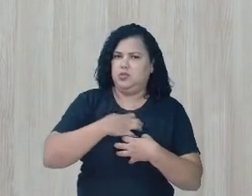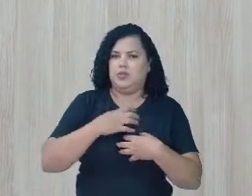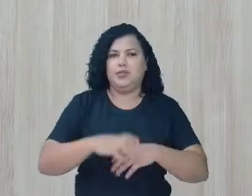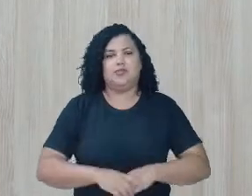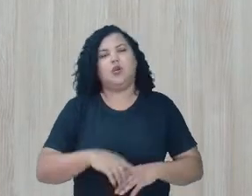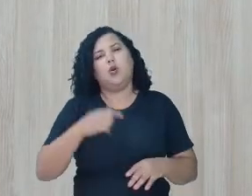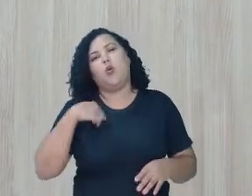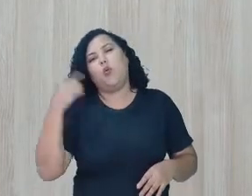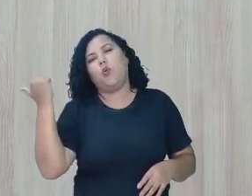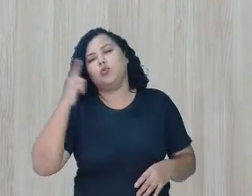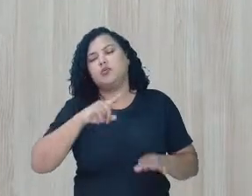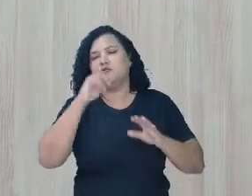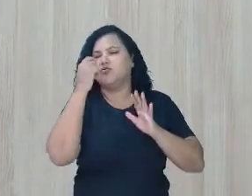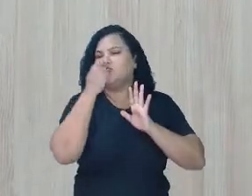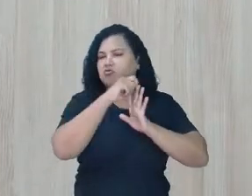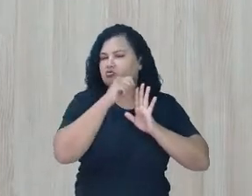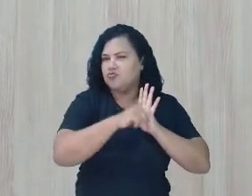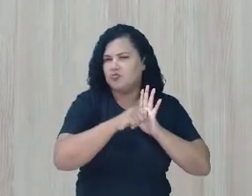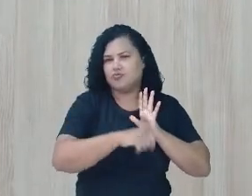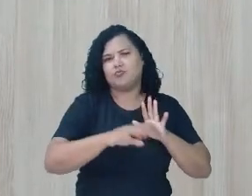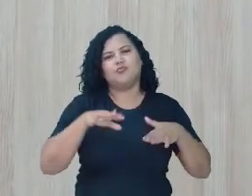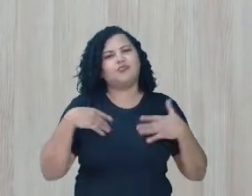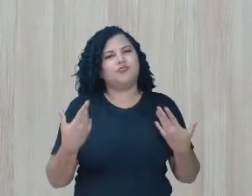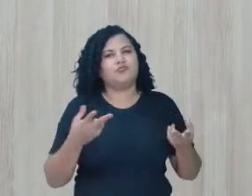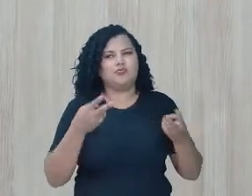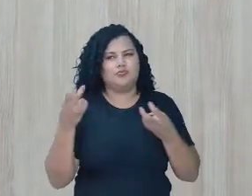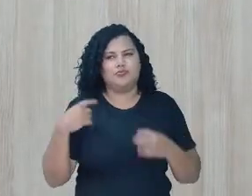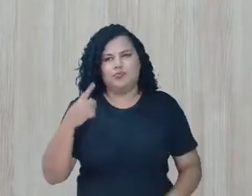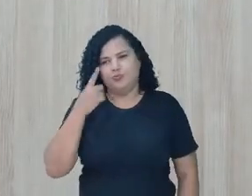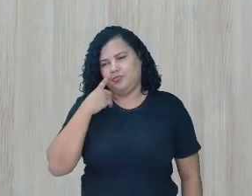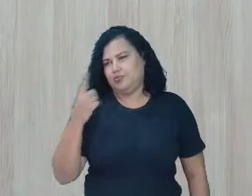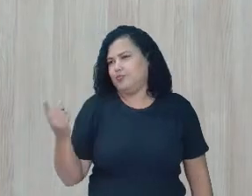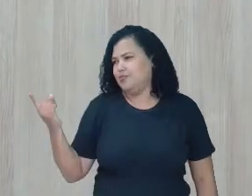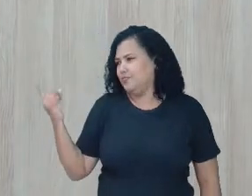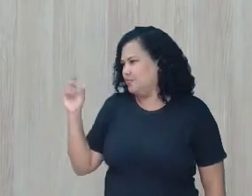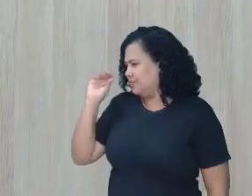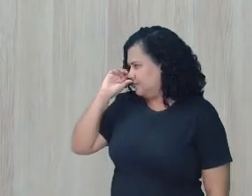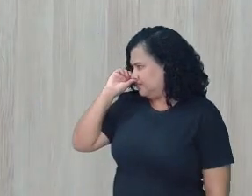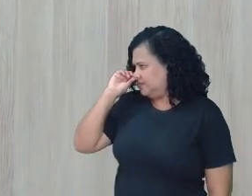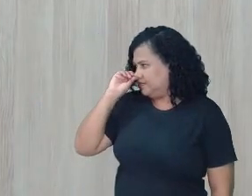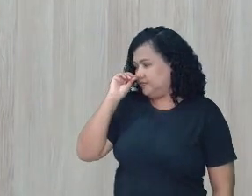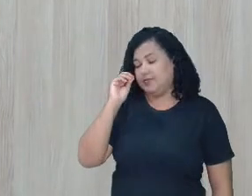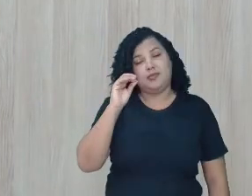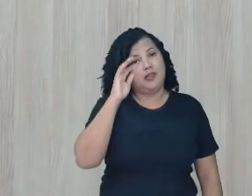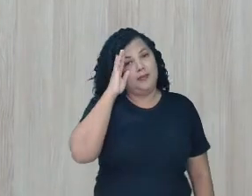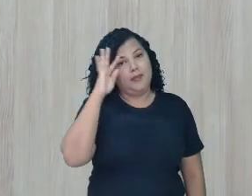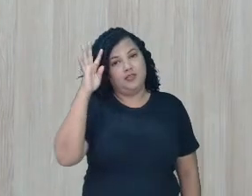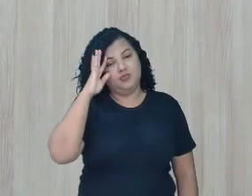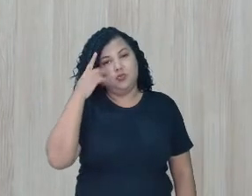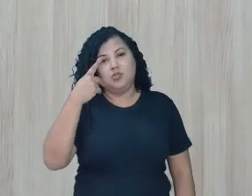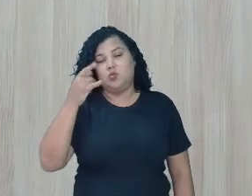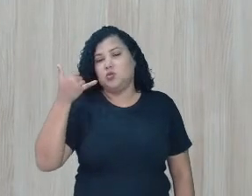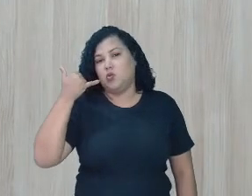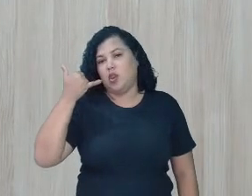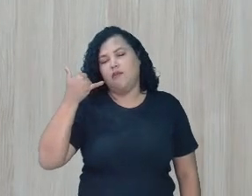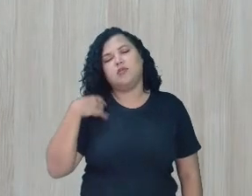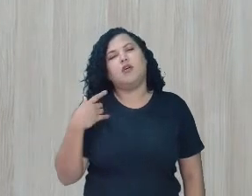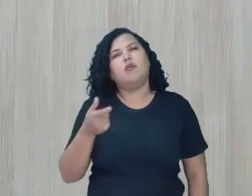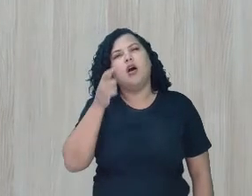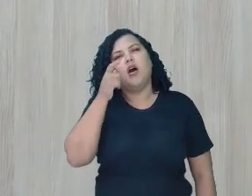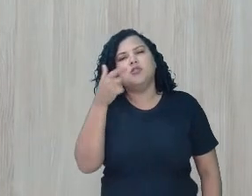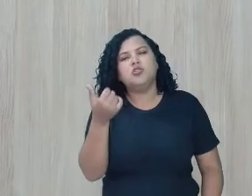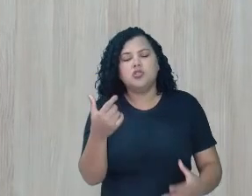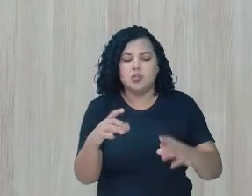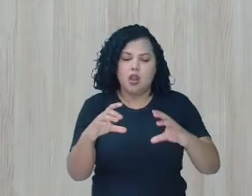eu consigo escrever sobre isso. Então a gente vai ver uma situação, ó. Imagina que o seu celular, você estava lá assistindo o seu